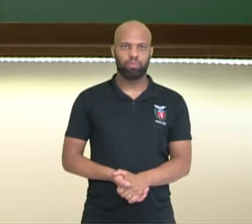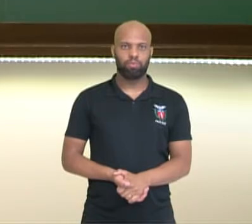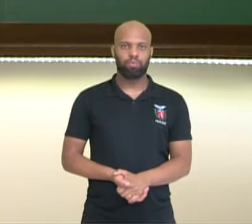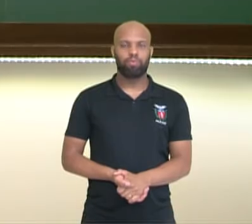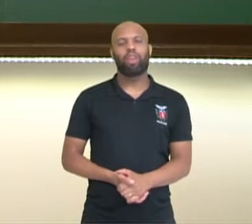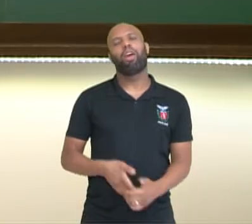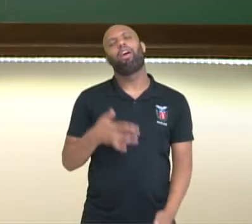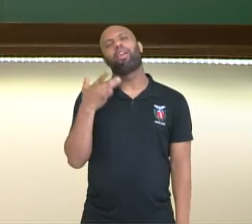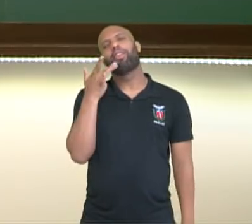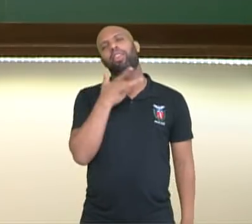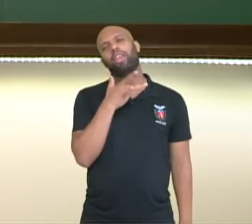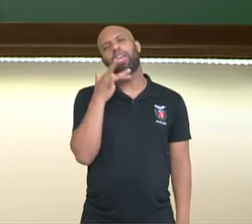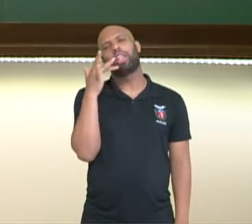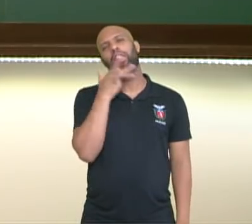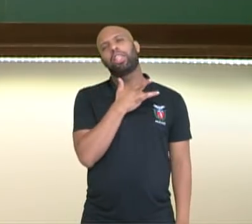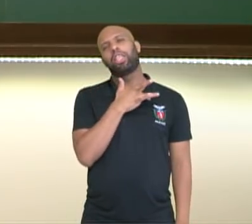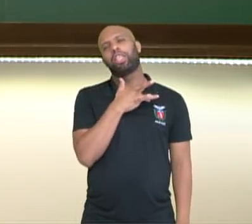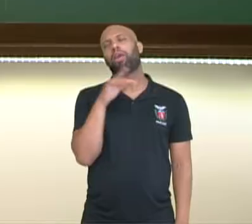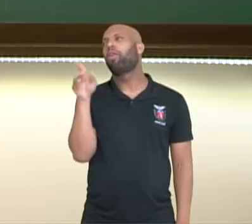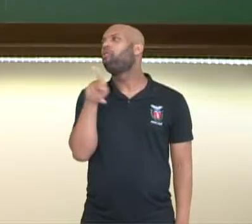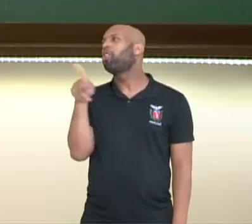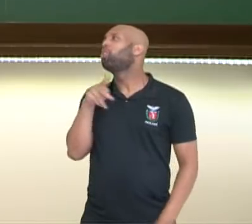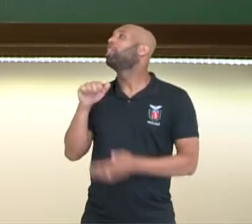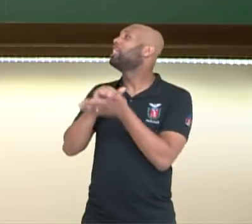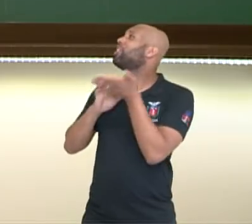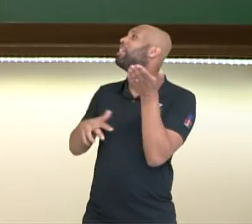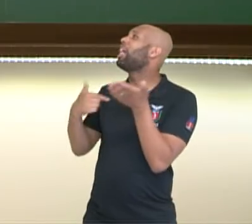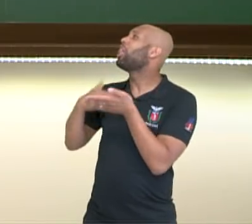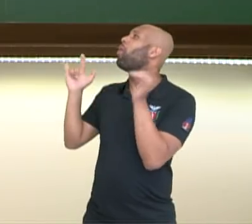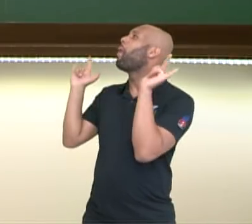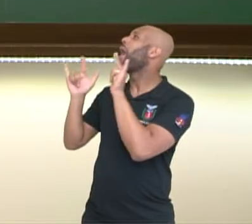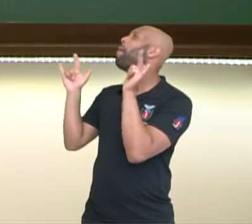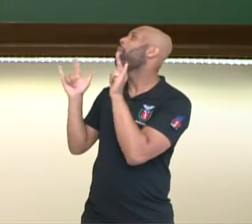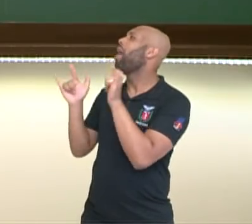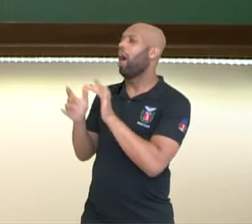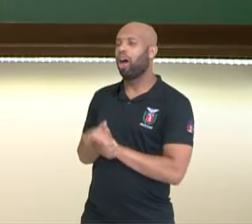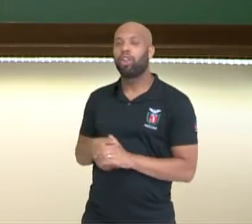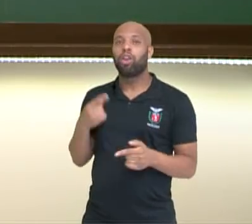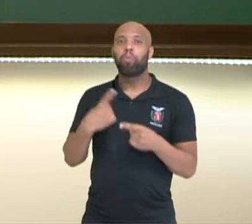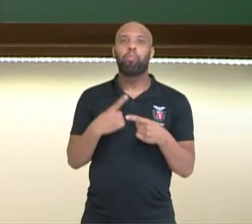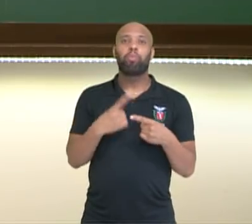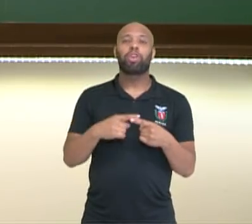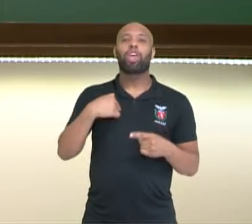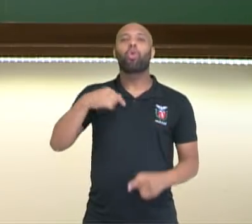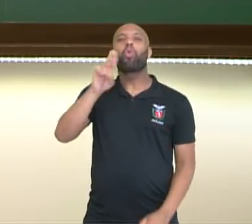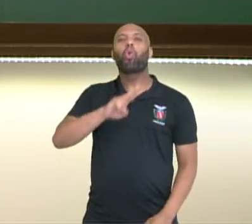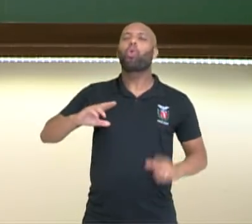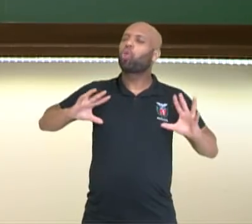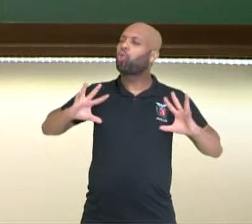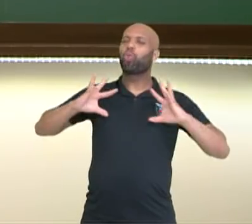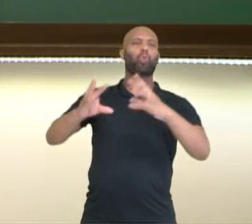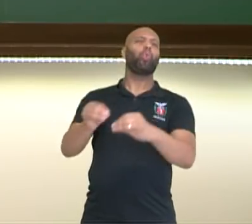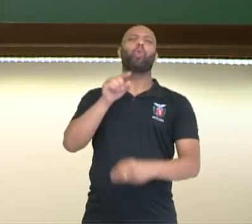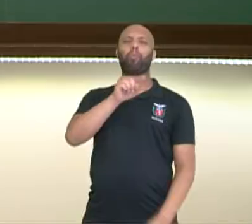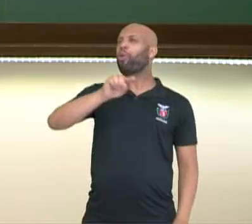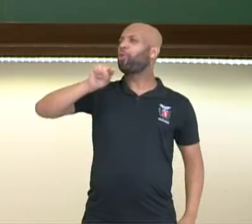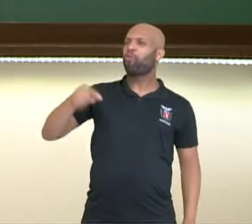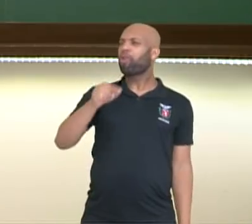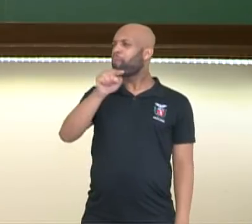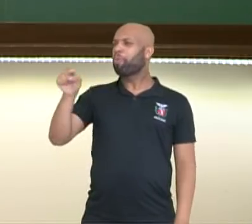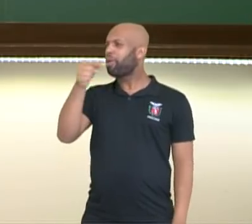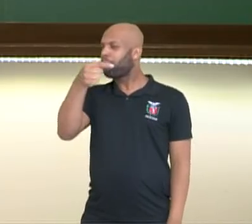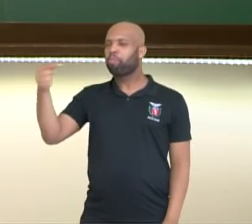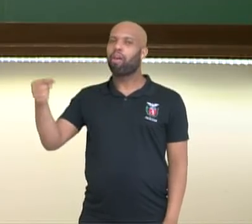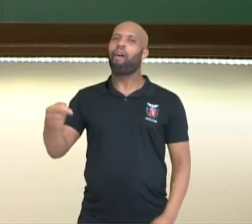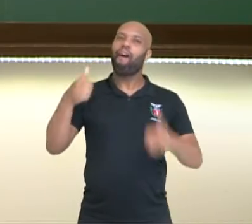Ai, que delícia, professora, essa atividade eu estou amando fazer porque eu estou colocando a pontuação todinha. Ótimo, muito bem.